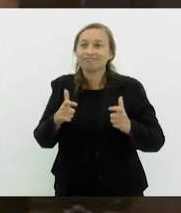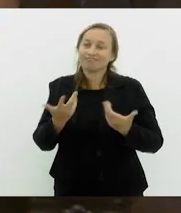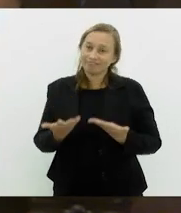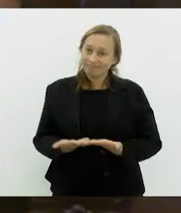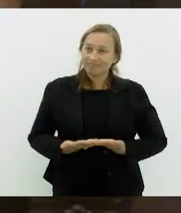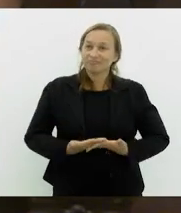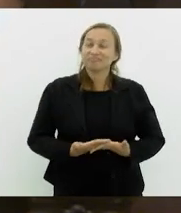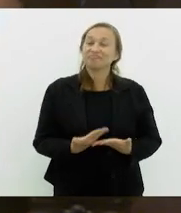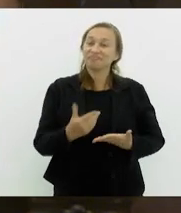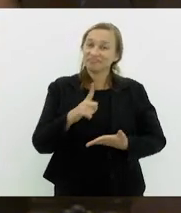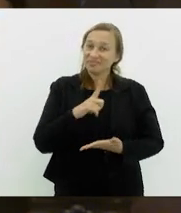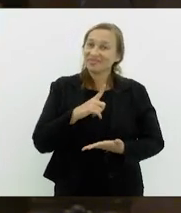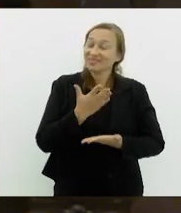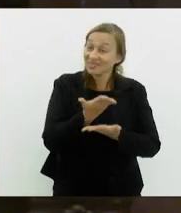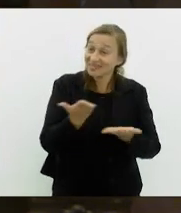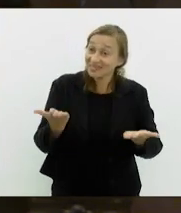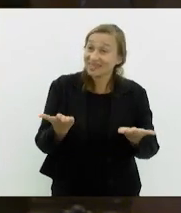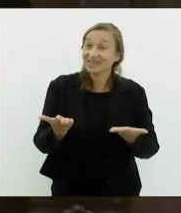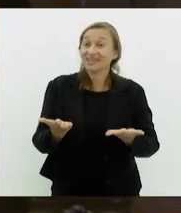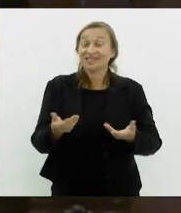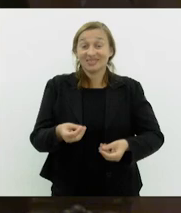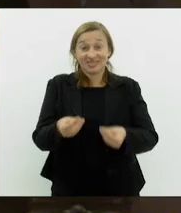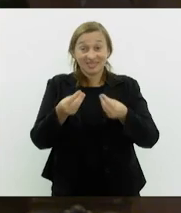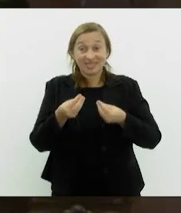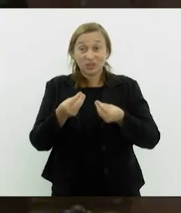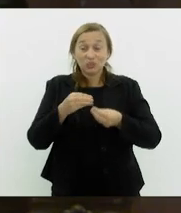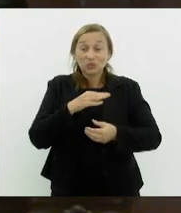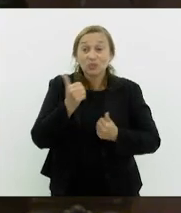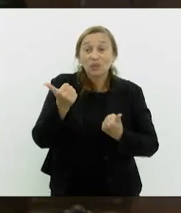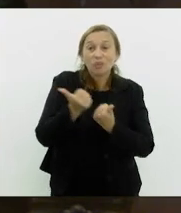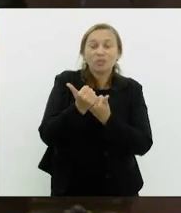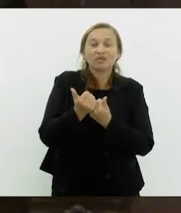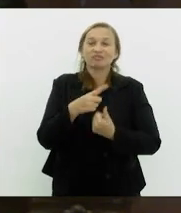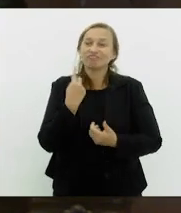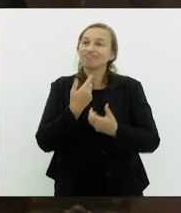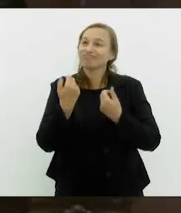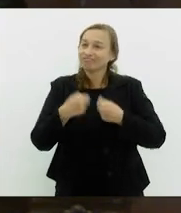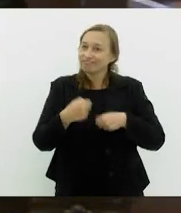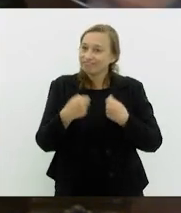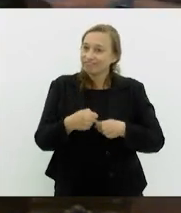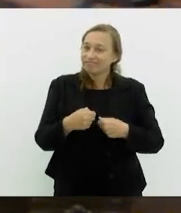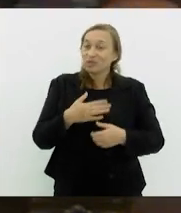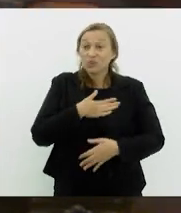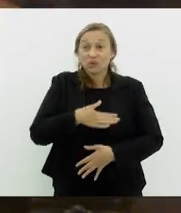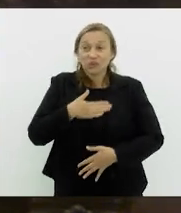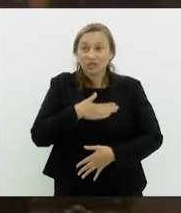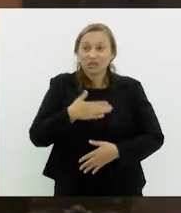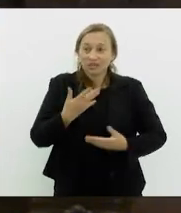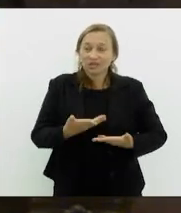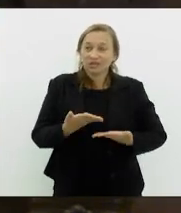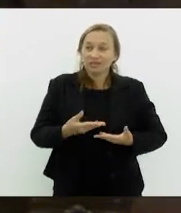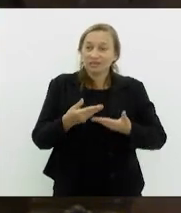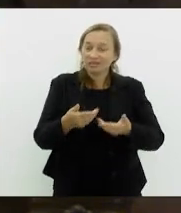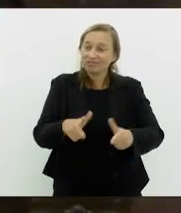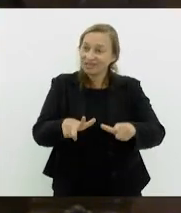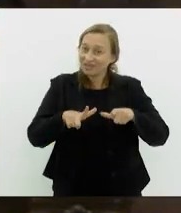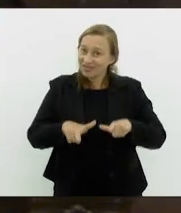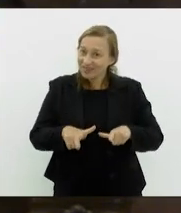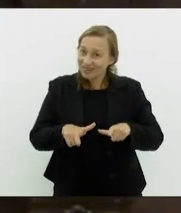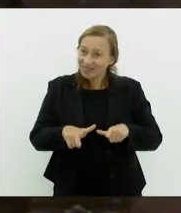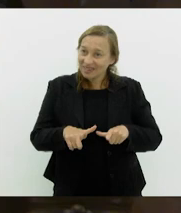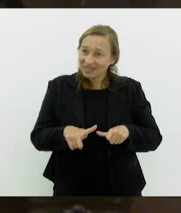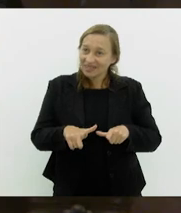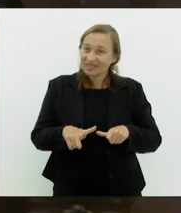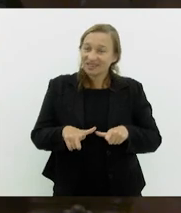os senhores e as senhoras, nos dando todo o suporte que a gente precisa. Gostaria aqui de entregar o certificado, né,